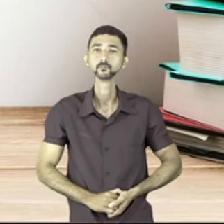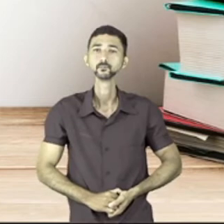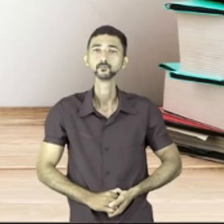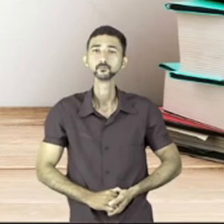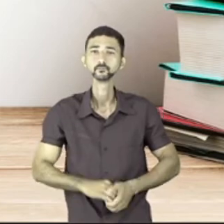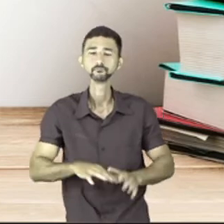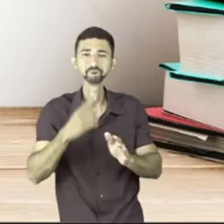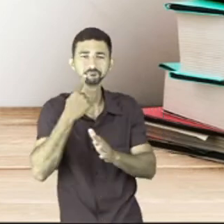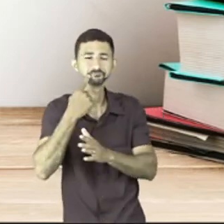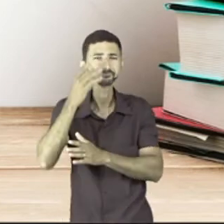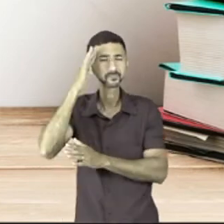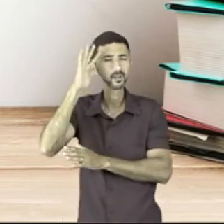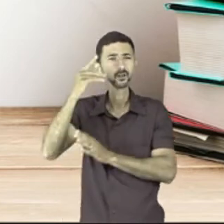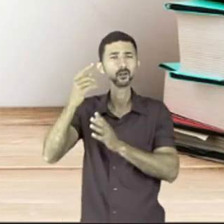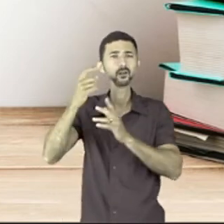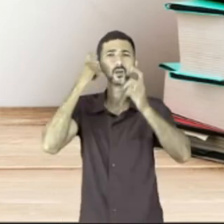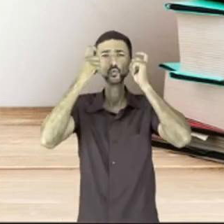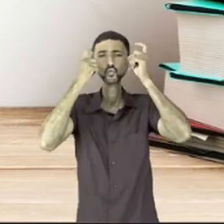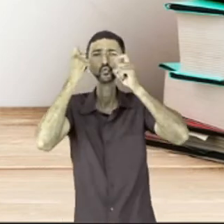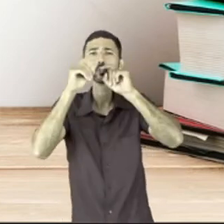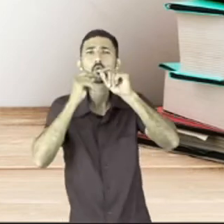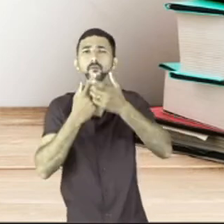Você deve se perguntar, professor,